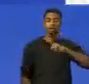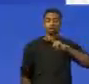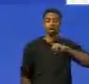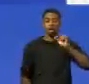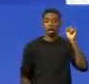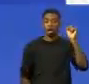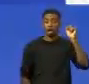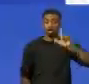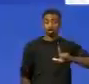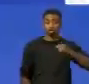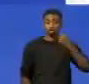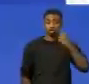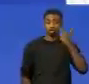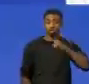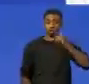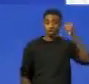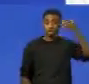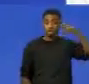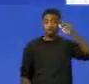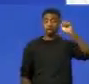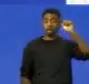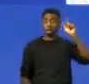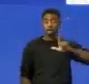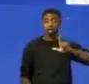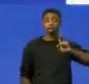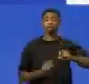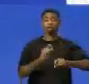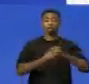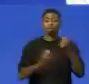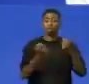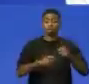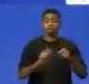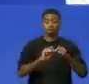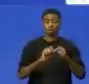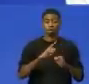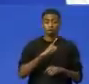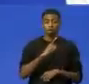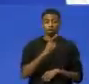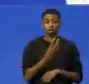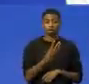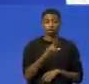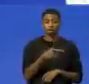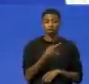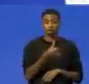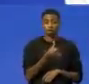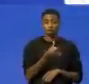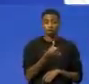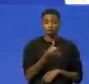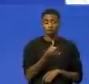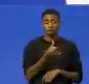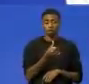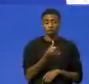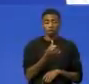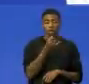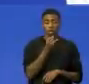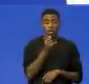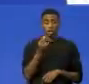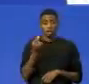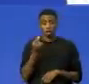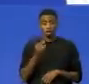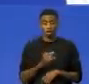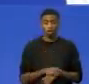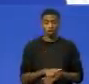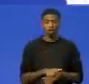para você acender um LED de coloração azul, você requer uma voltagem de 3,6 volts. E a pergunta dele, qual